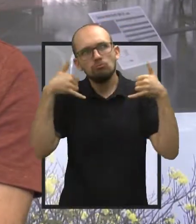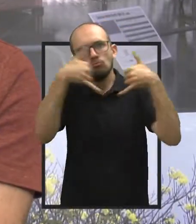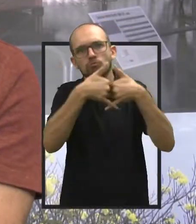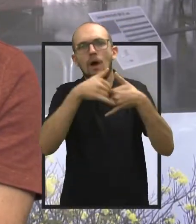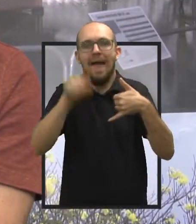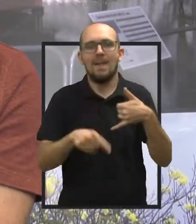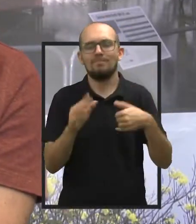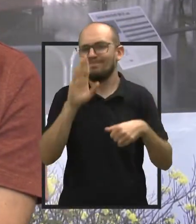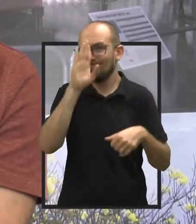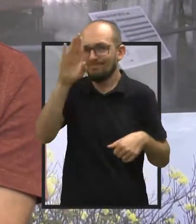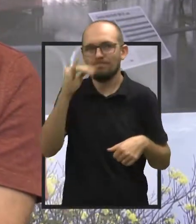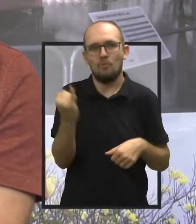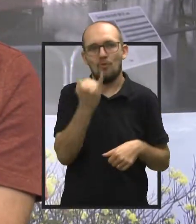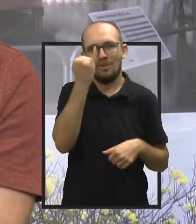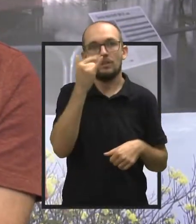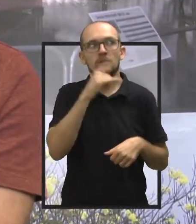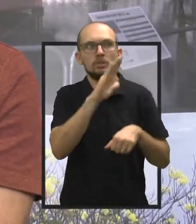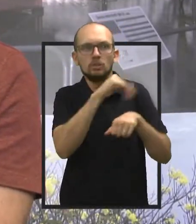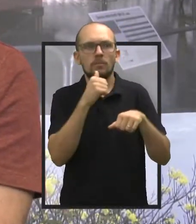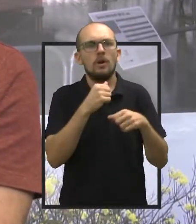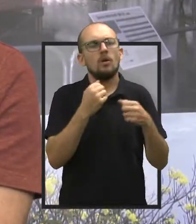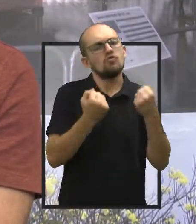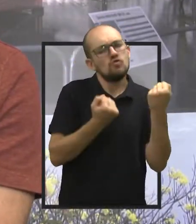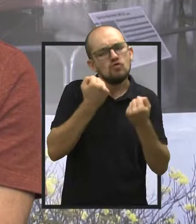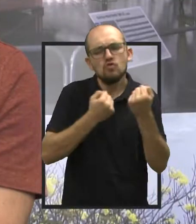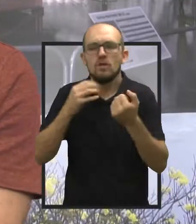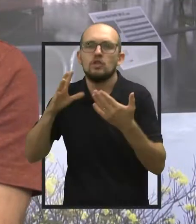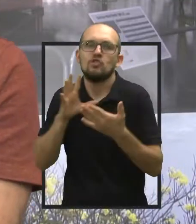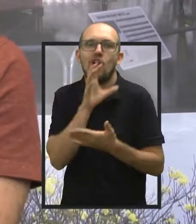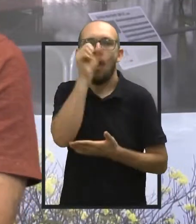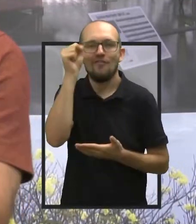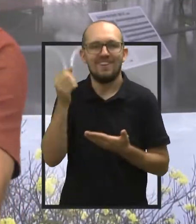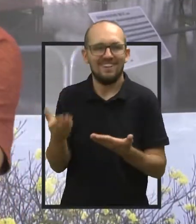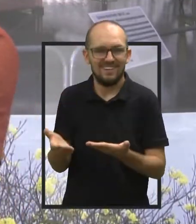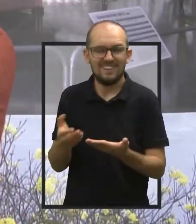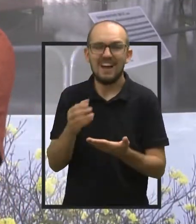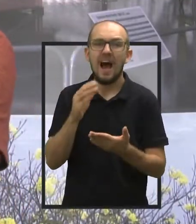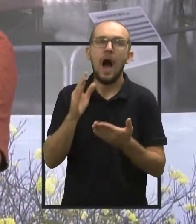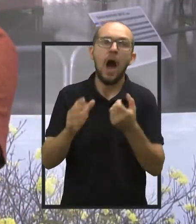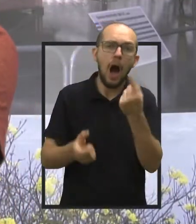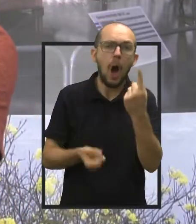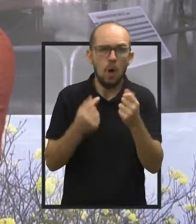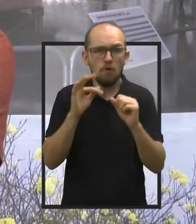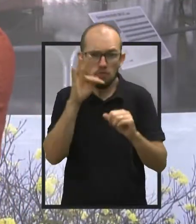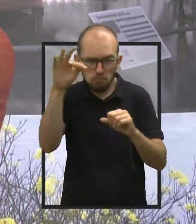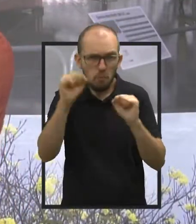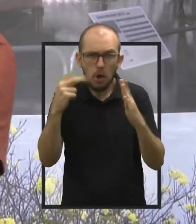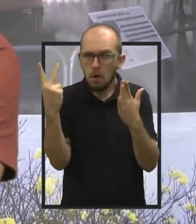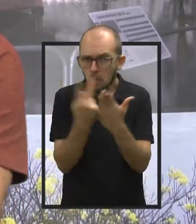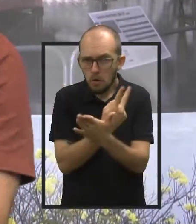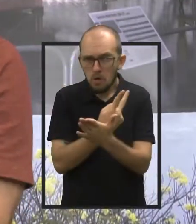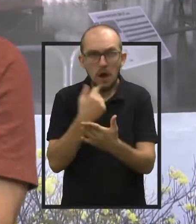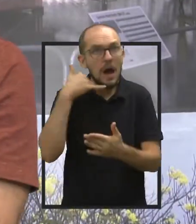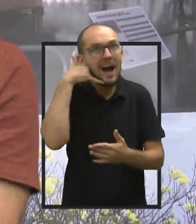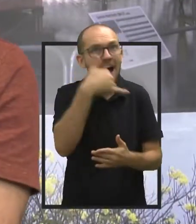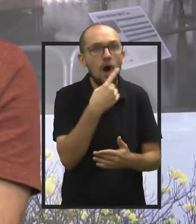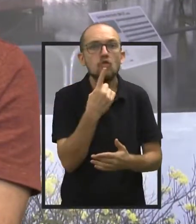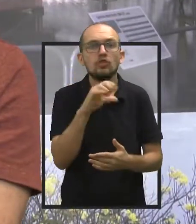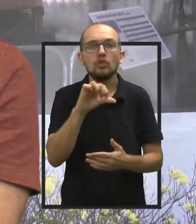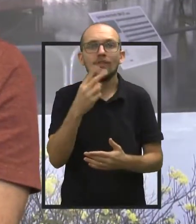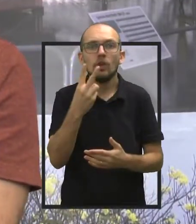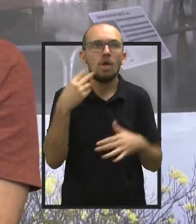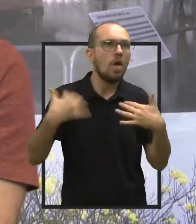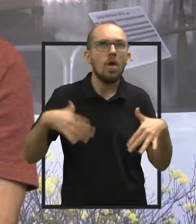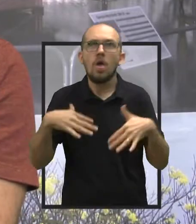importante, né? E para que esses jovens amanhã, se precisarem, saberem como ligar no 92 e procederem, né,